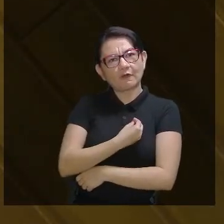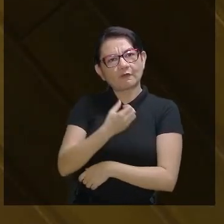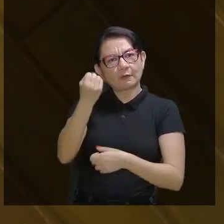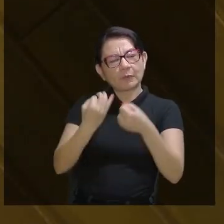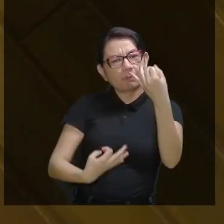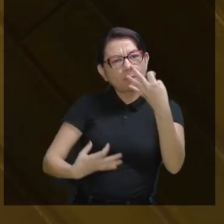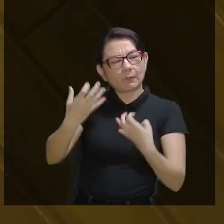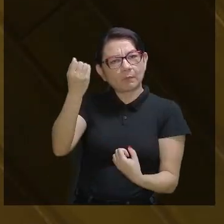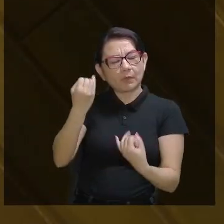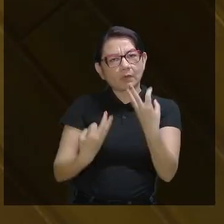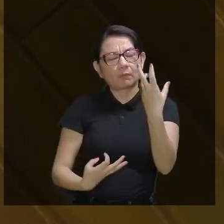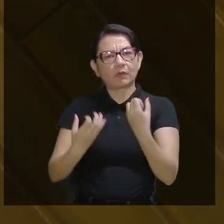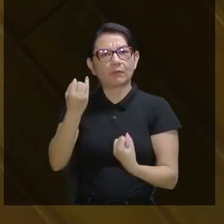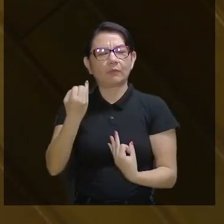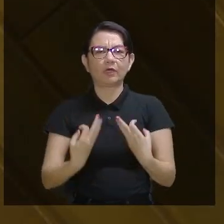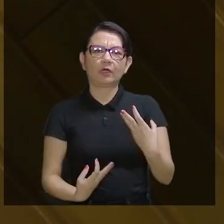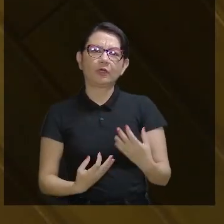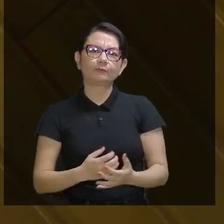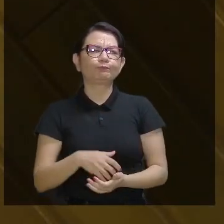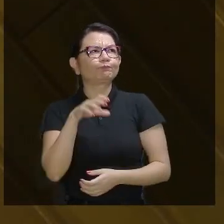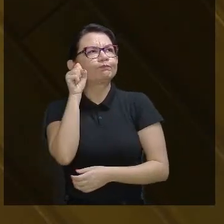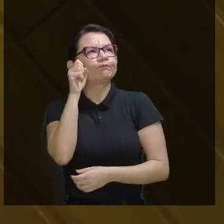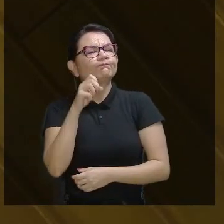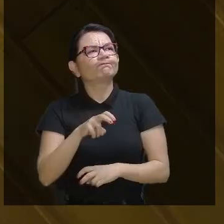suas palavras,